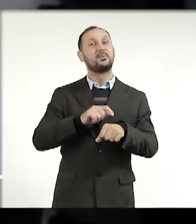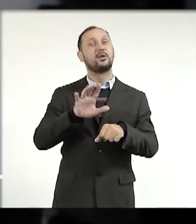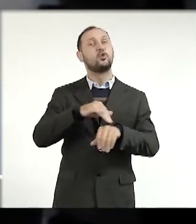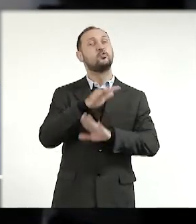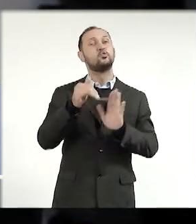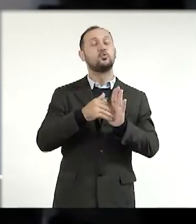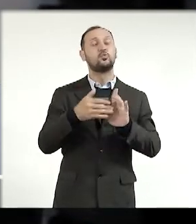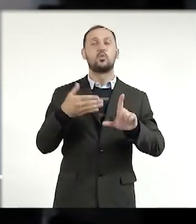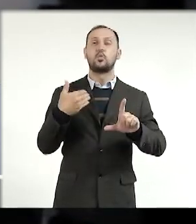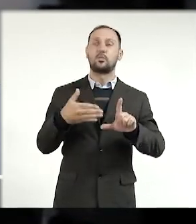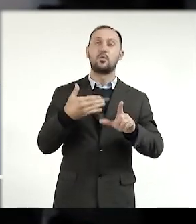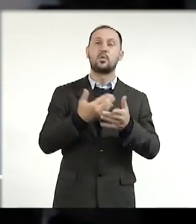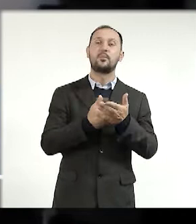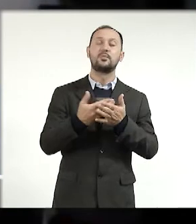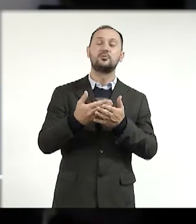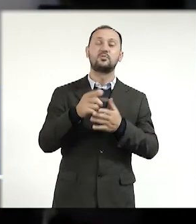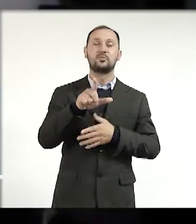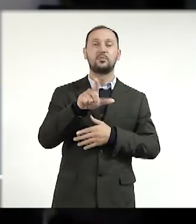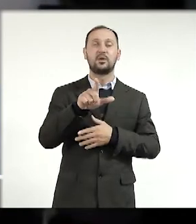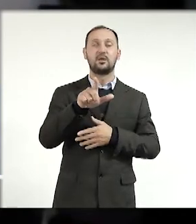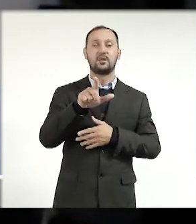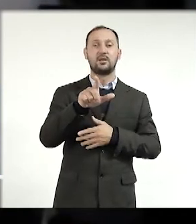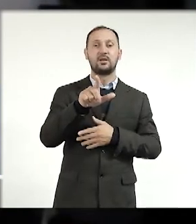ser todas online. E começou com uma live